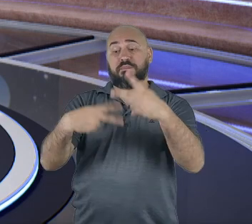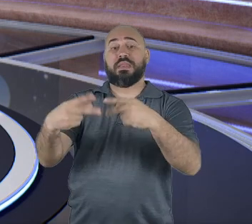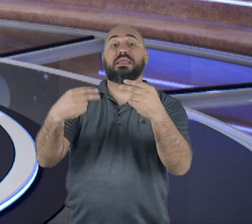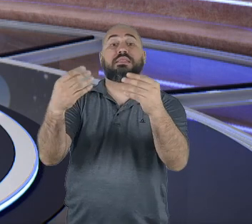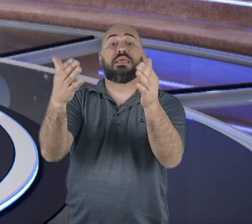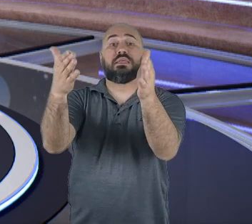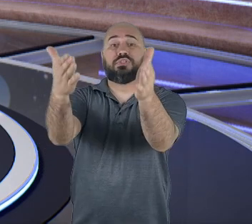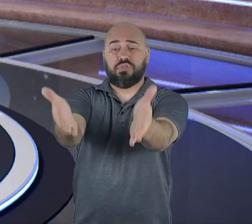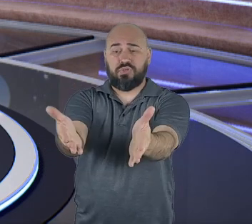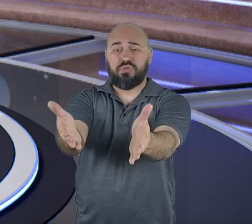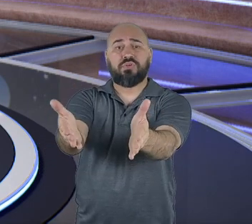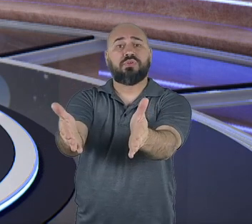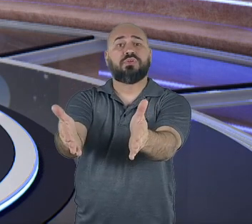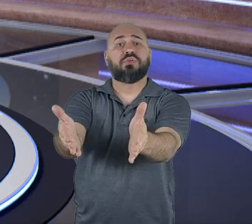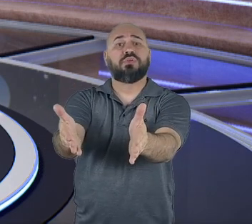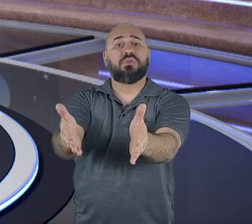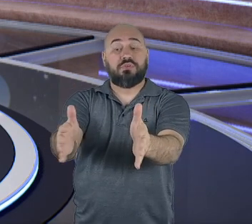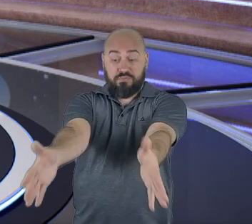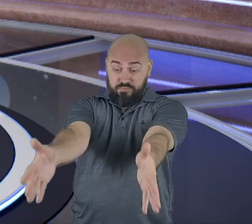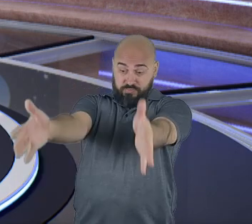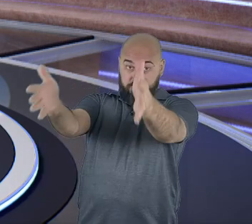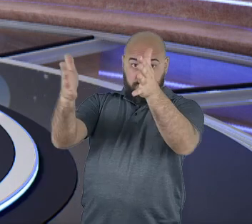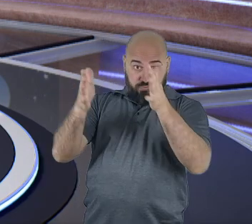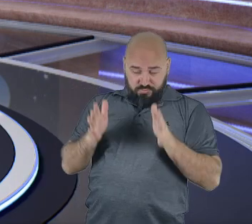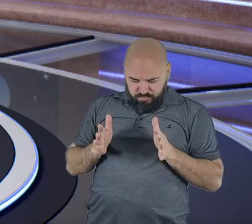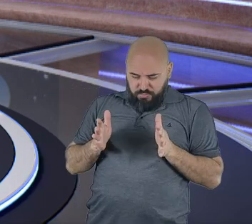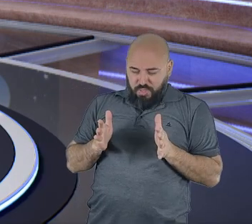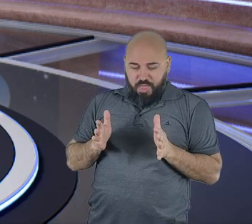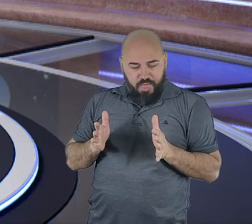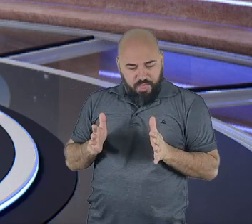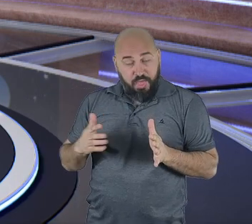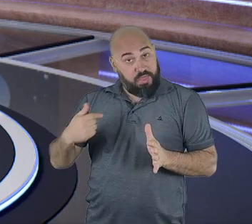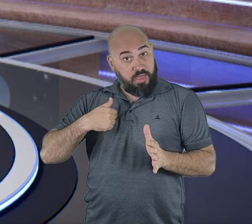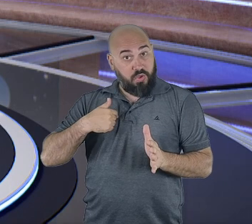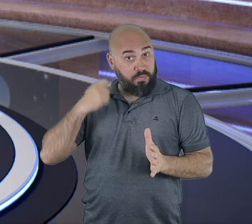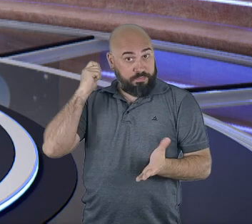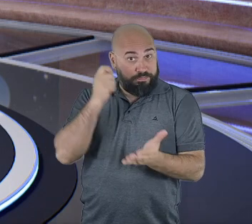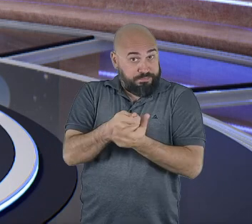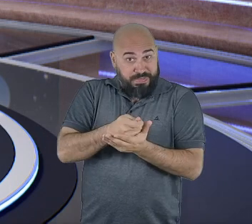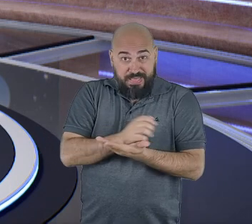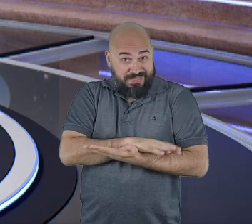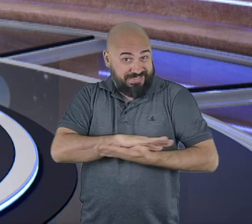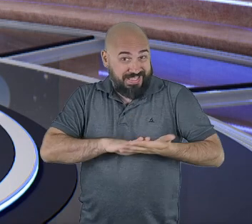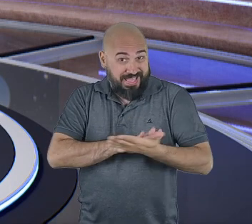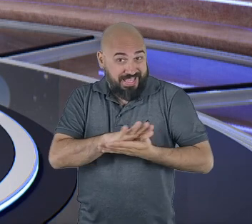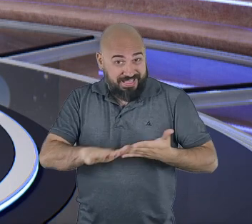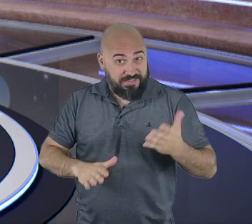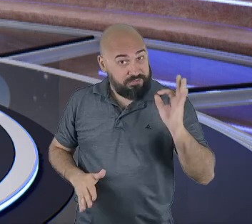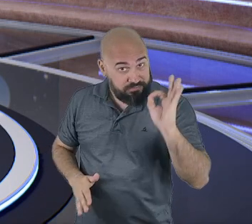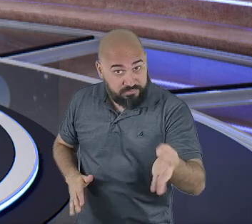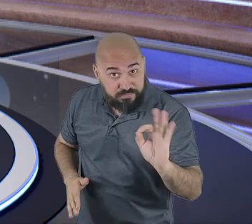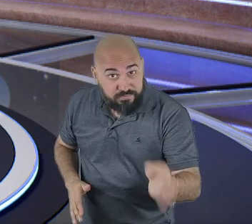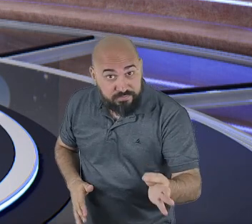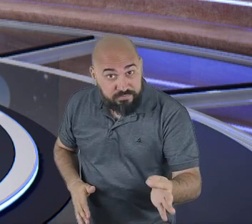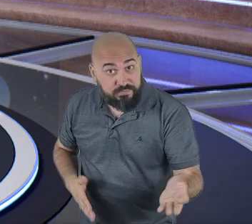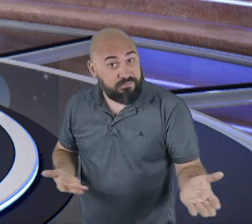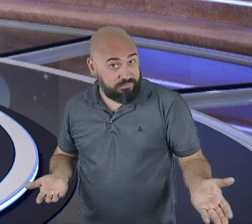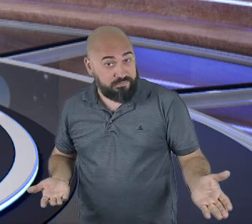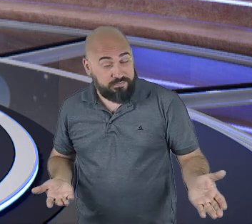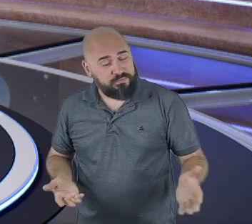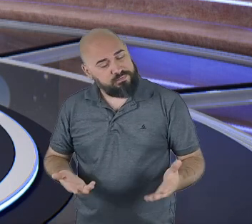Você fala assim, pastor, presente é presente, e se é presente, para quem ganhou não custa nada. É